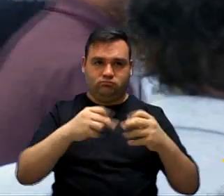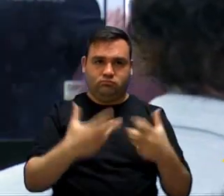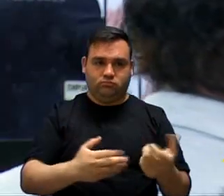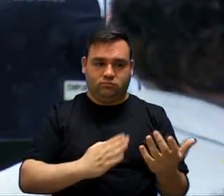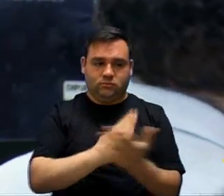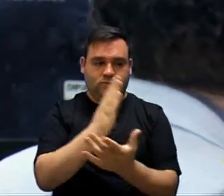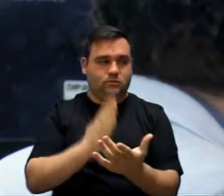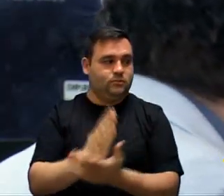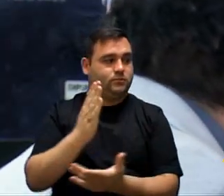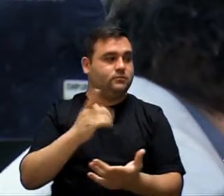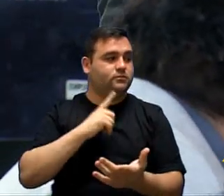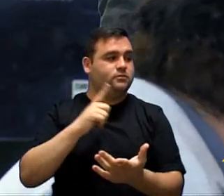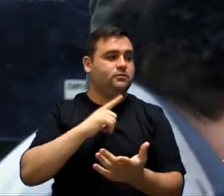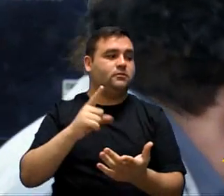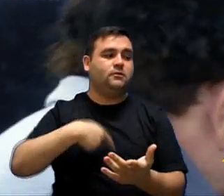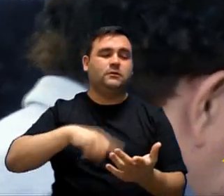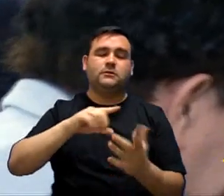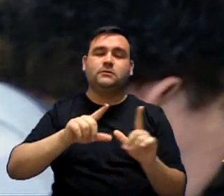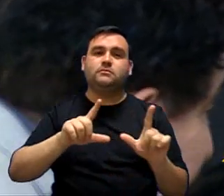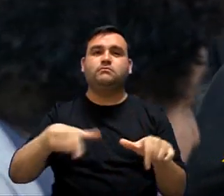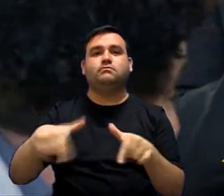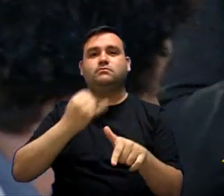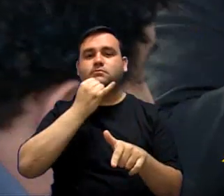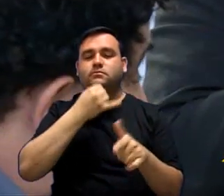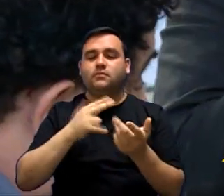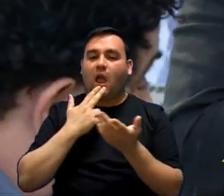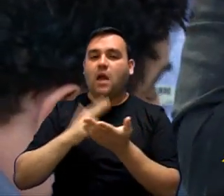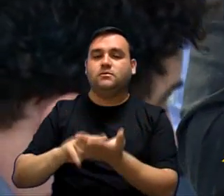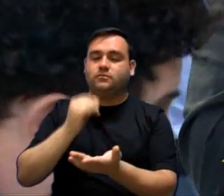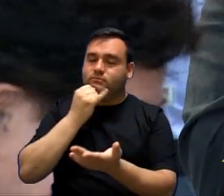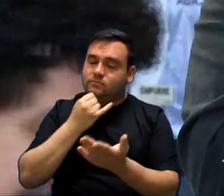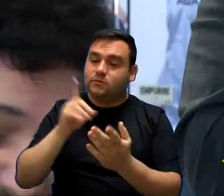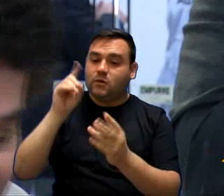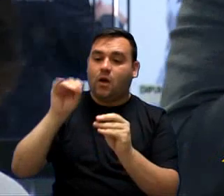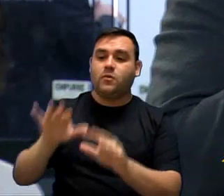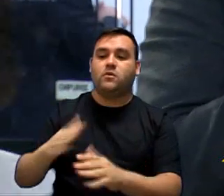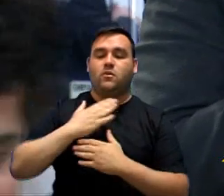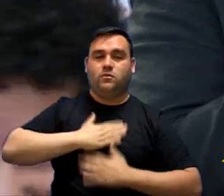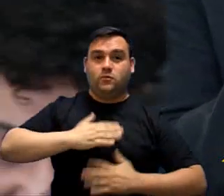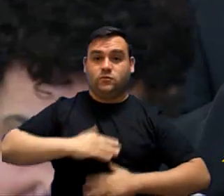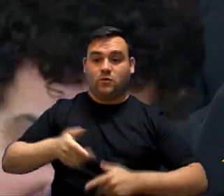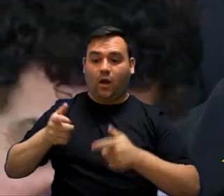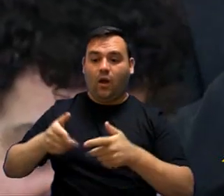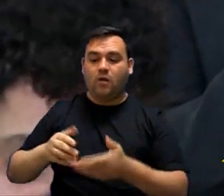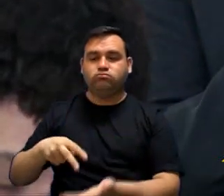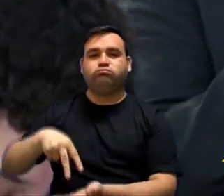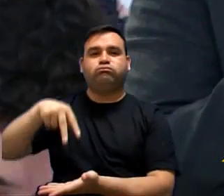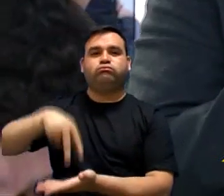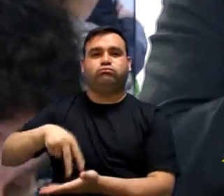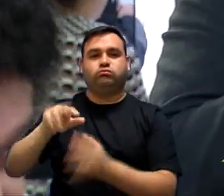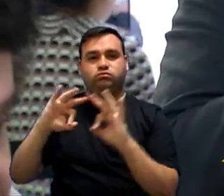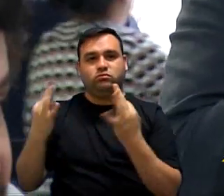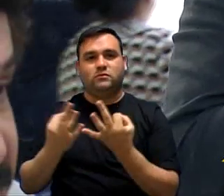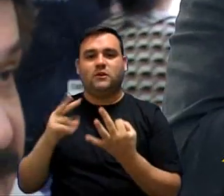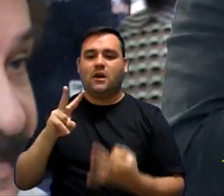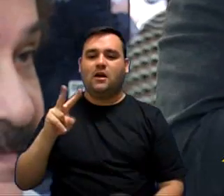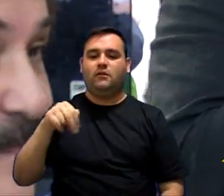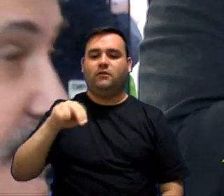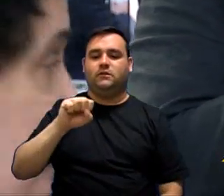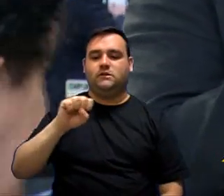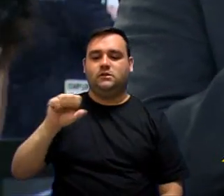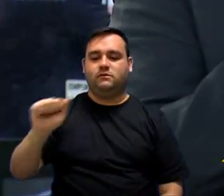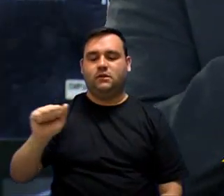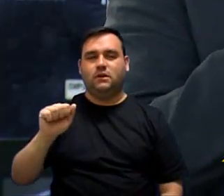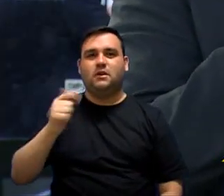Dini, nesse voto de profundo pesar, que Deus abençoe, conforte, fortaleça a família, a Vanessa, que é